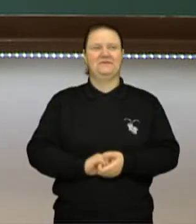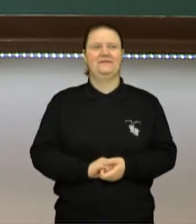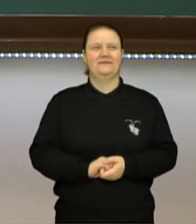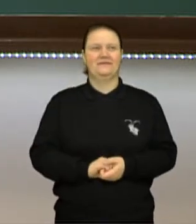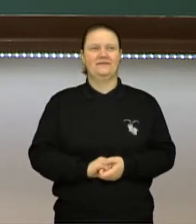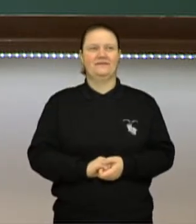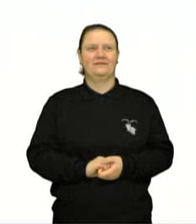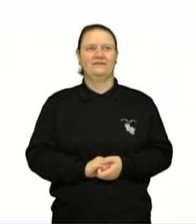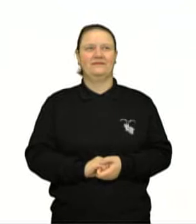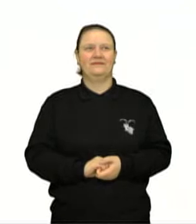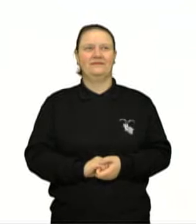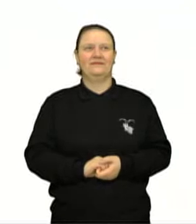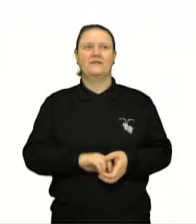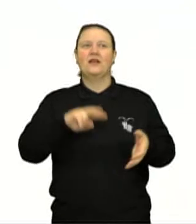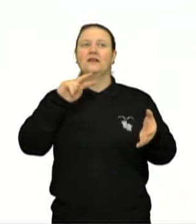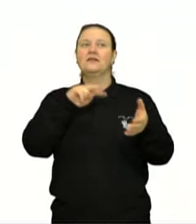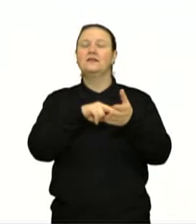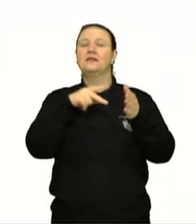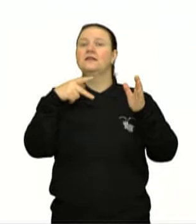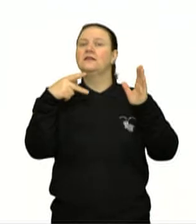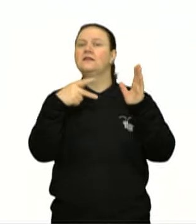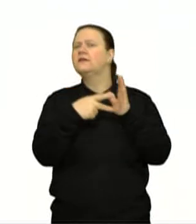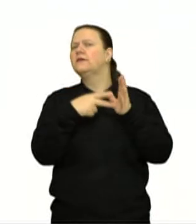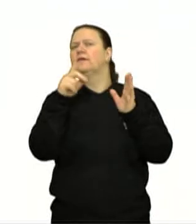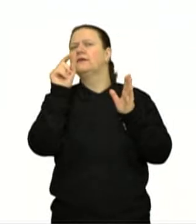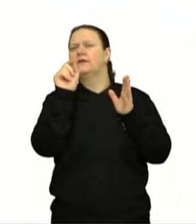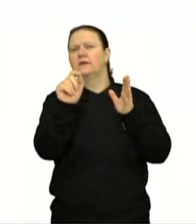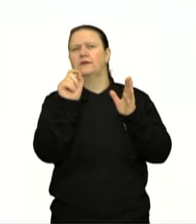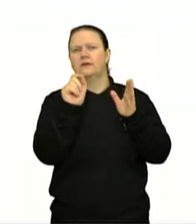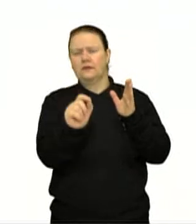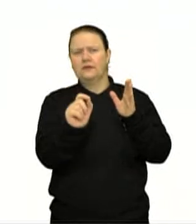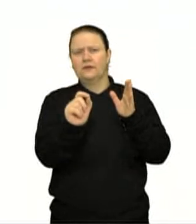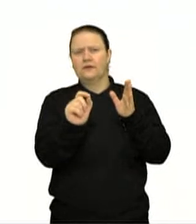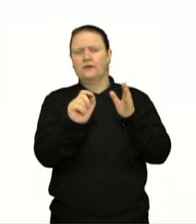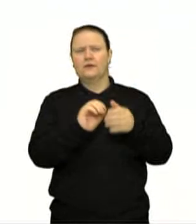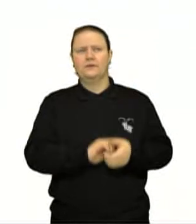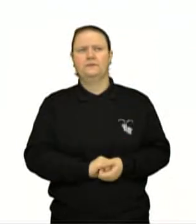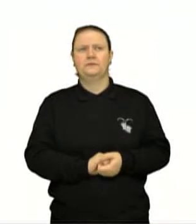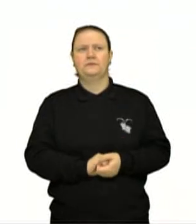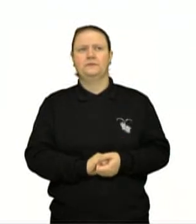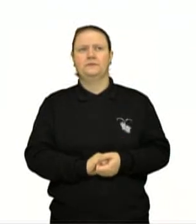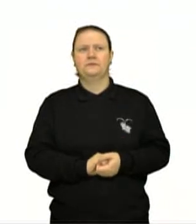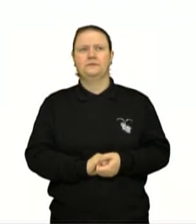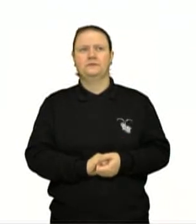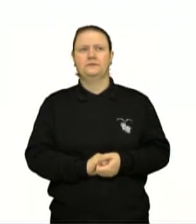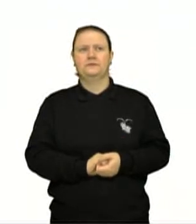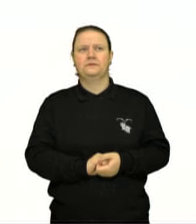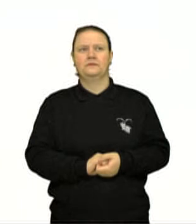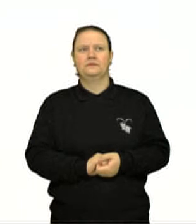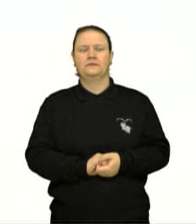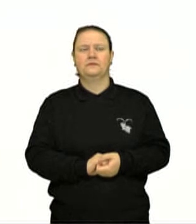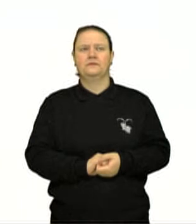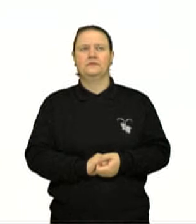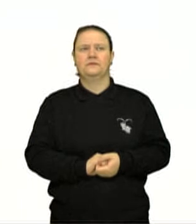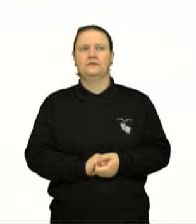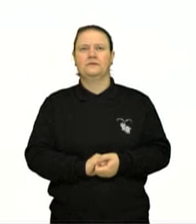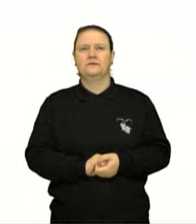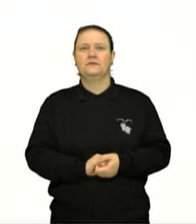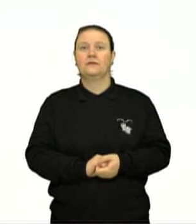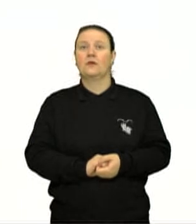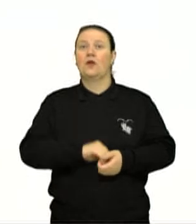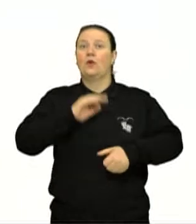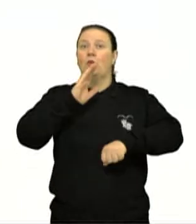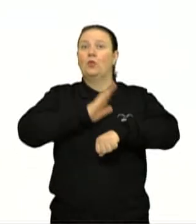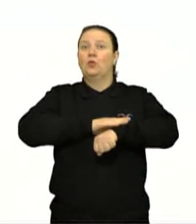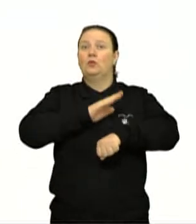A rato, Ernesto le contestó algo molesto. A rato significa después